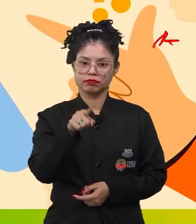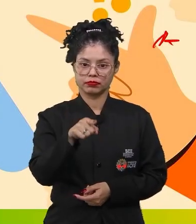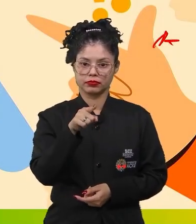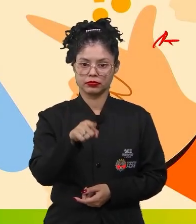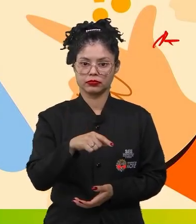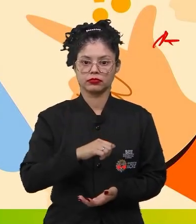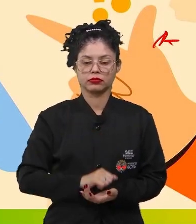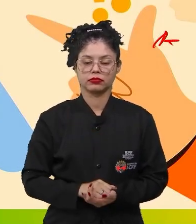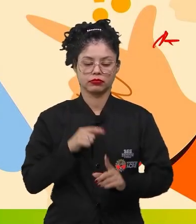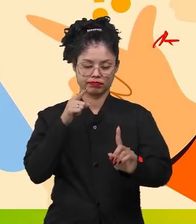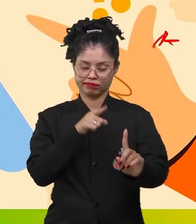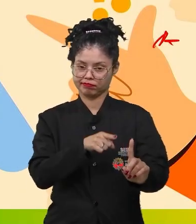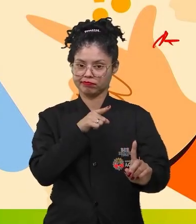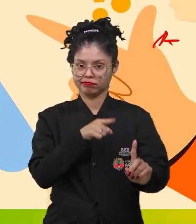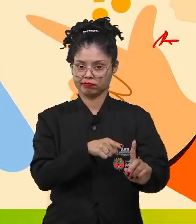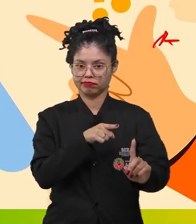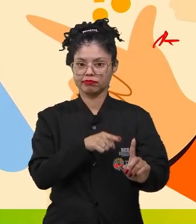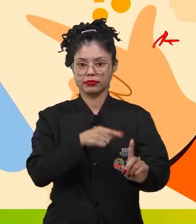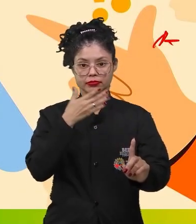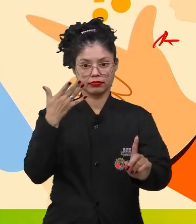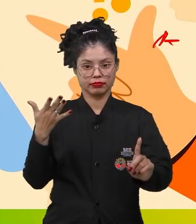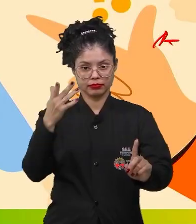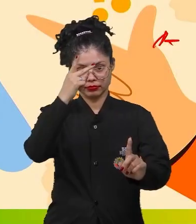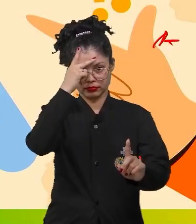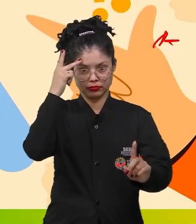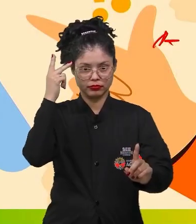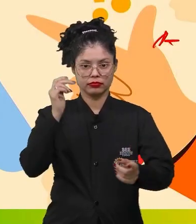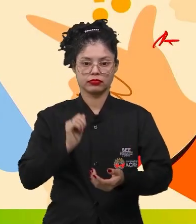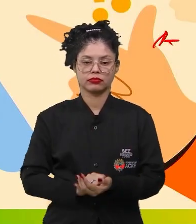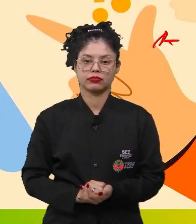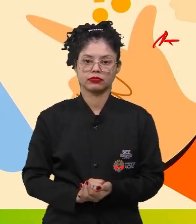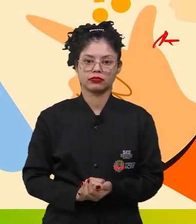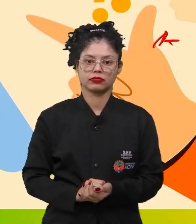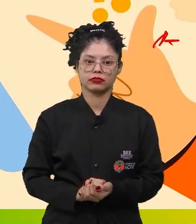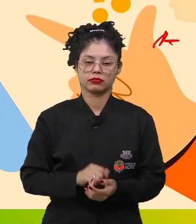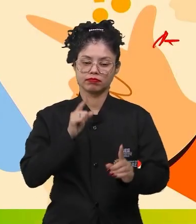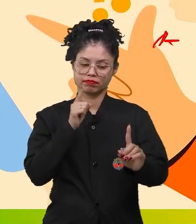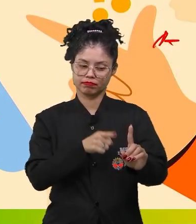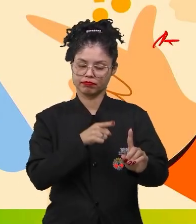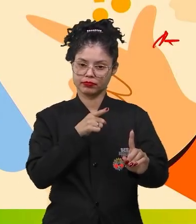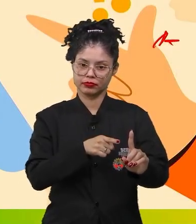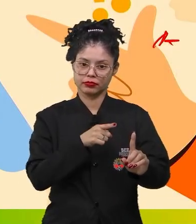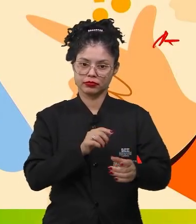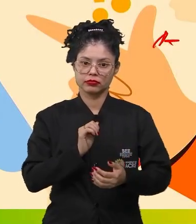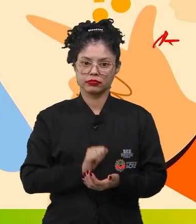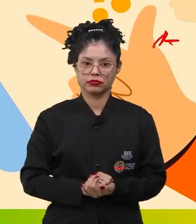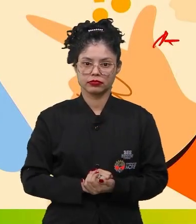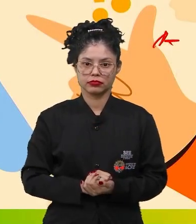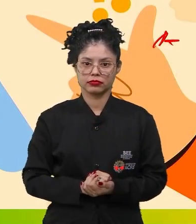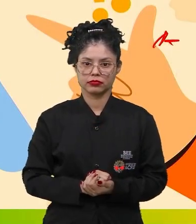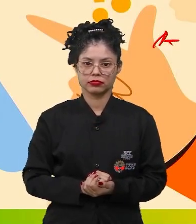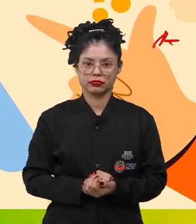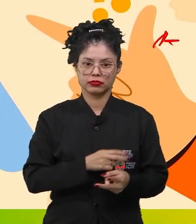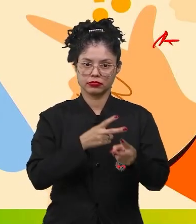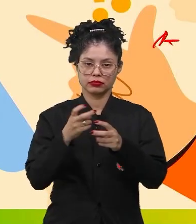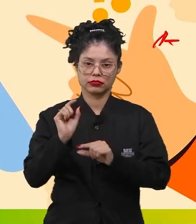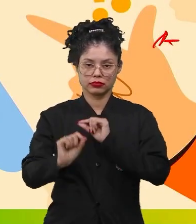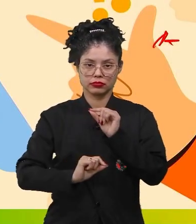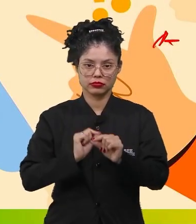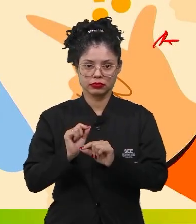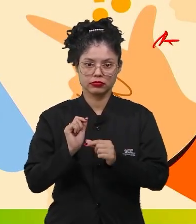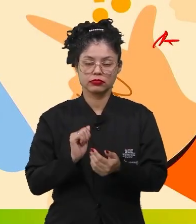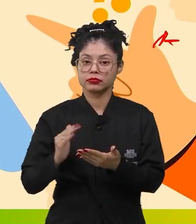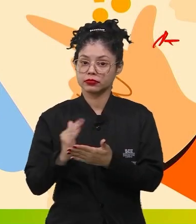apontando para esse indivíduo. E à medida que eles apontam para esse indivíduo, a gente percebe